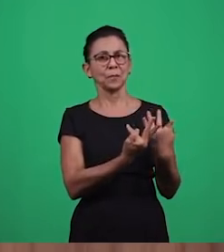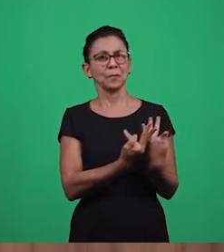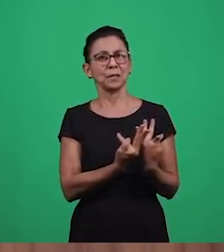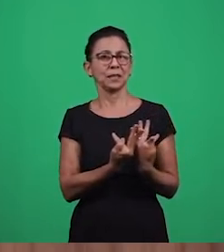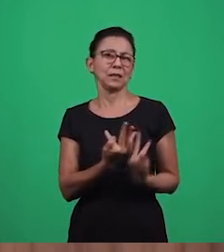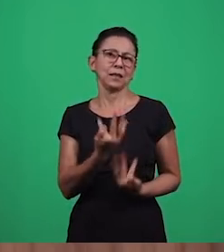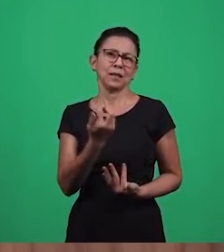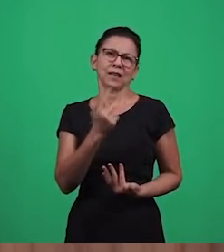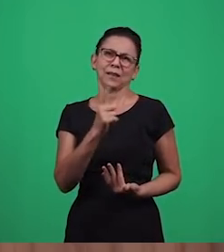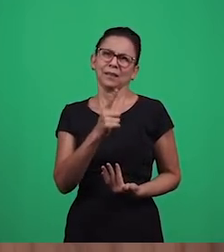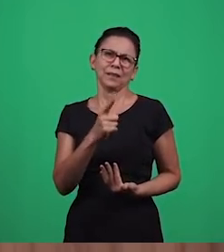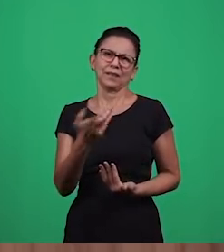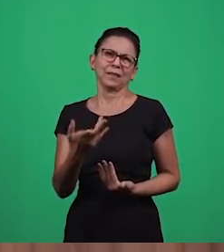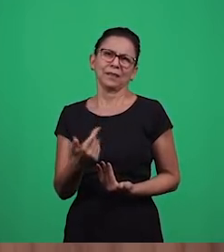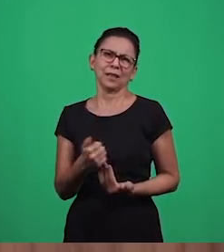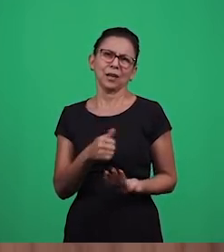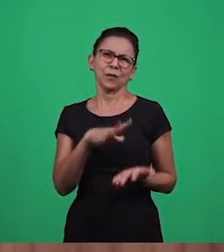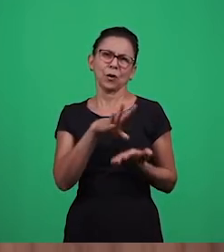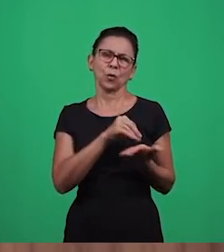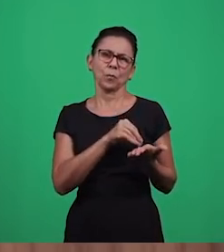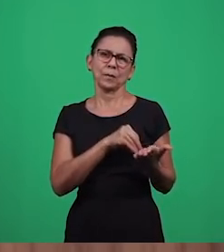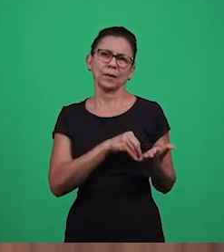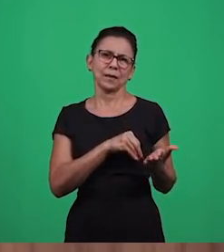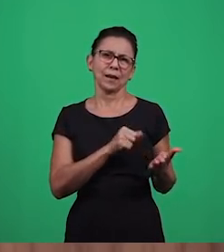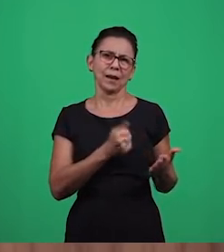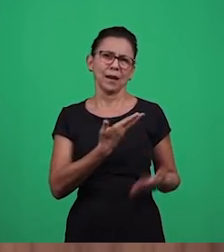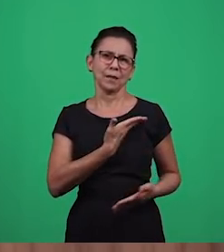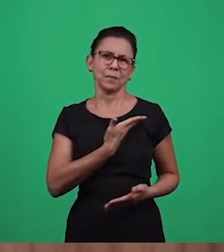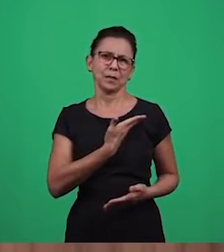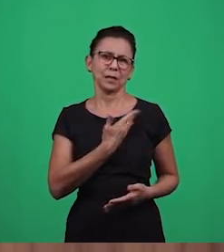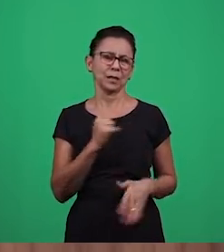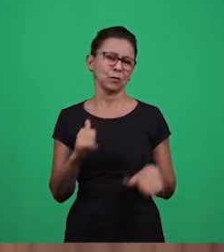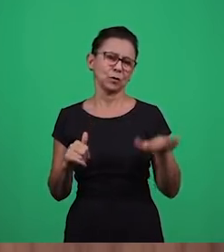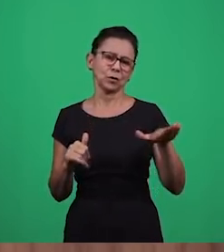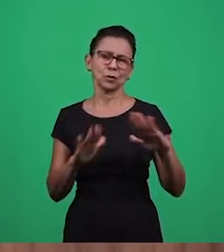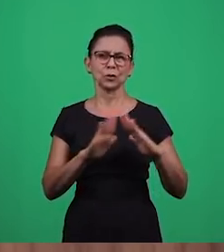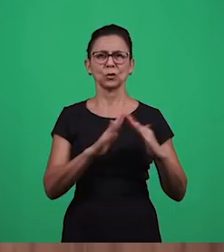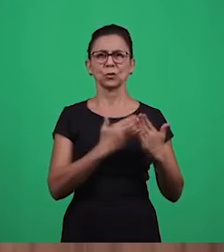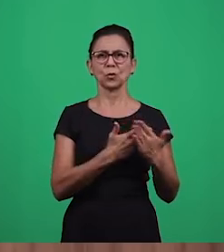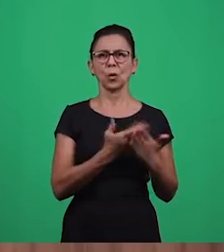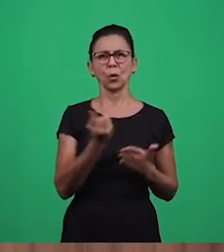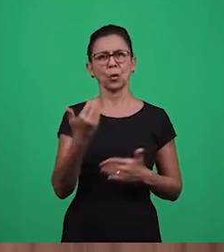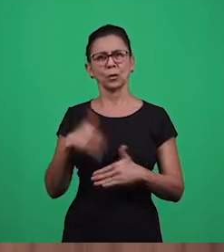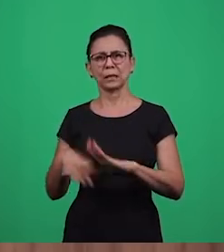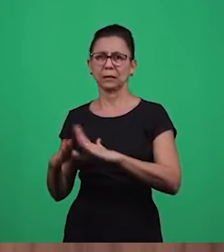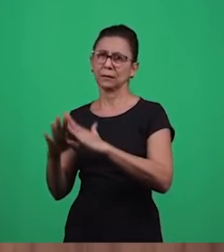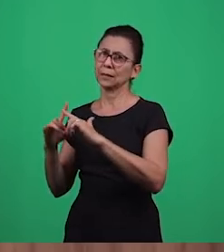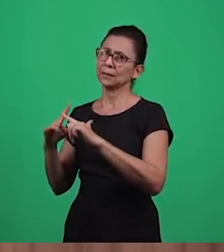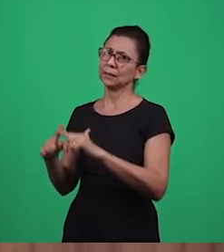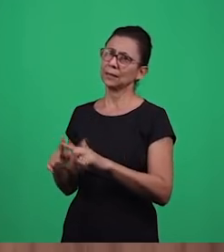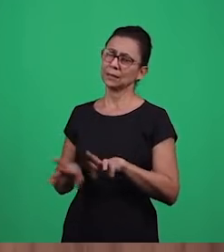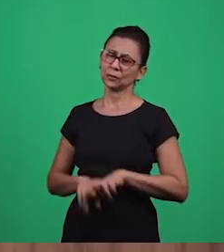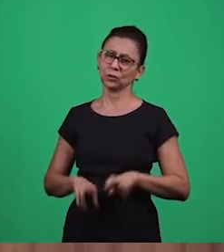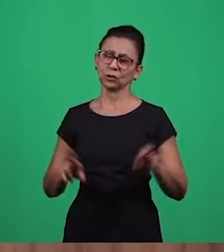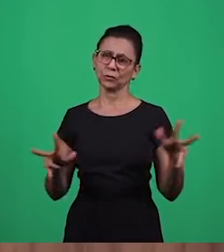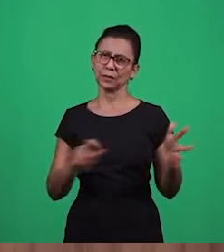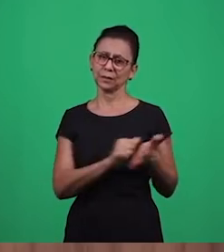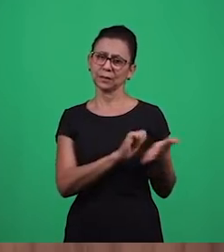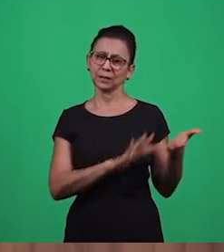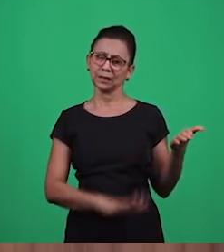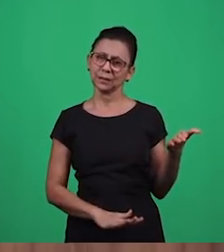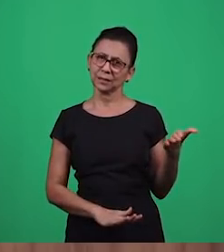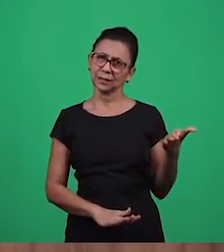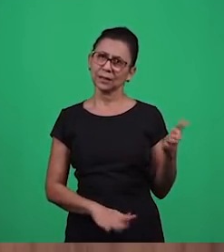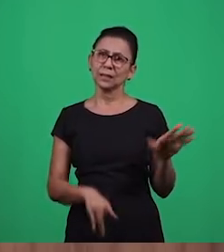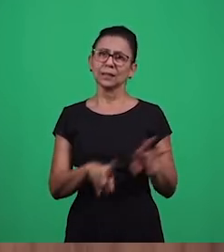a realidade do outro, aquele colega que ela tem na escola ou aquele amiguinho que ela tem dentro da igreja. Também